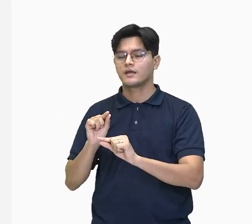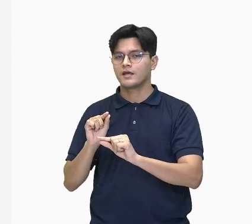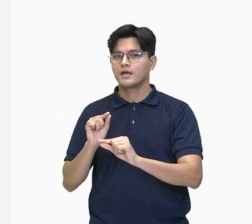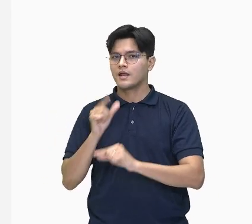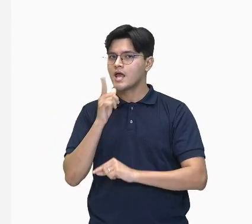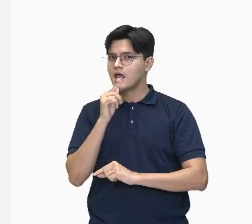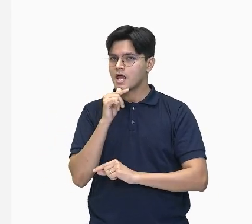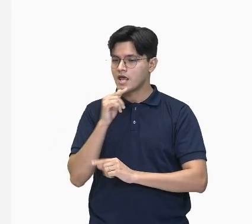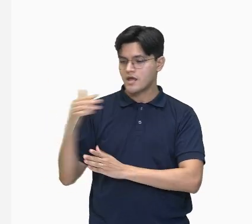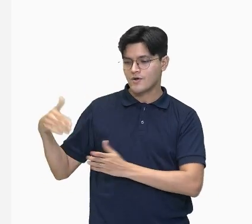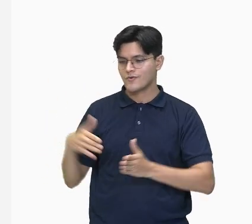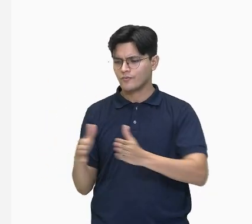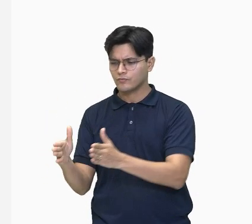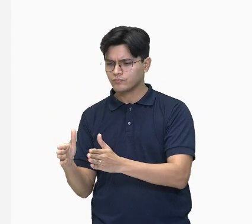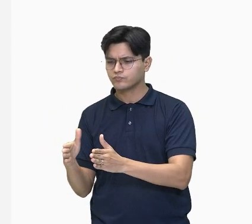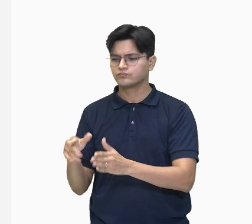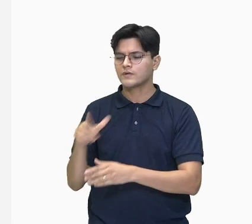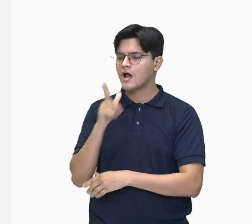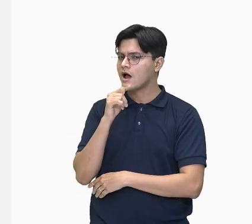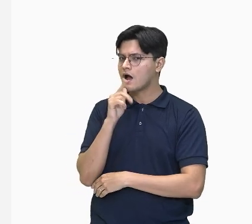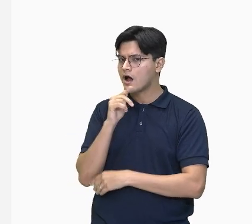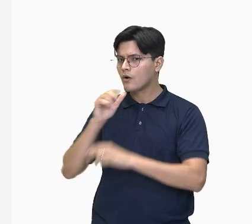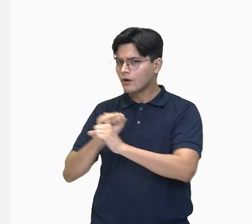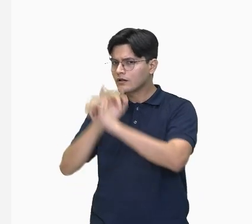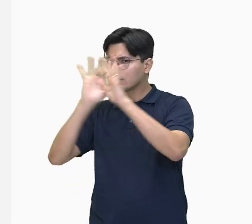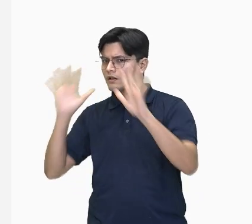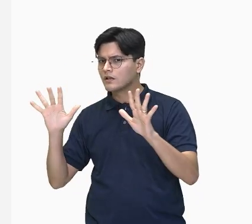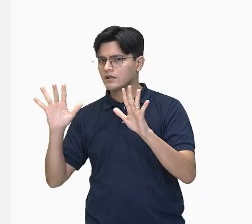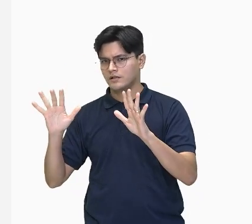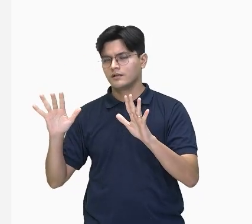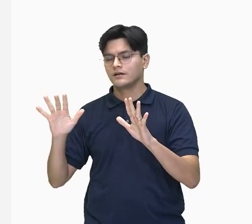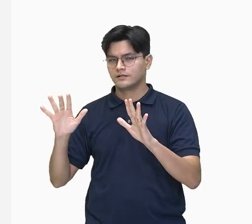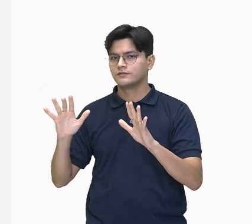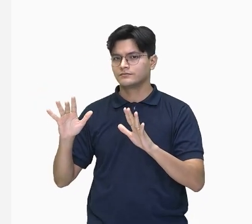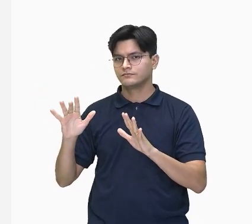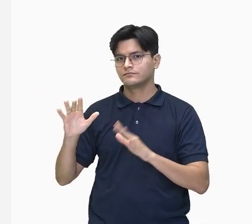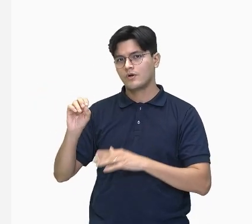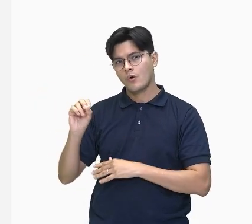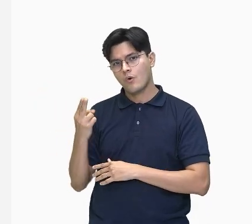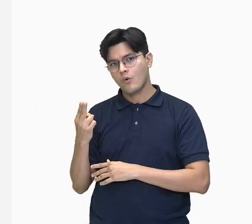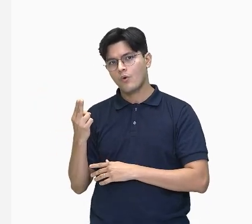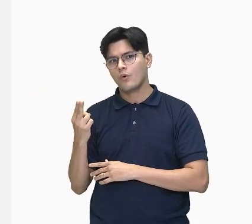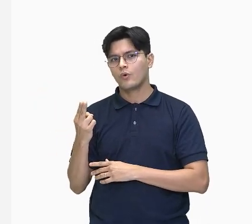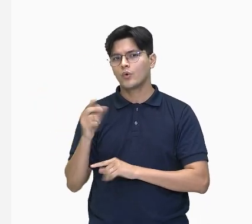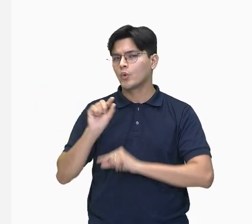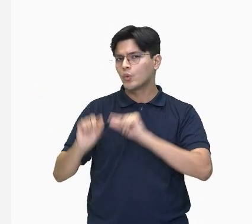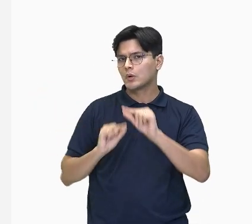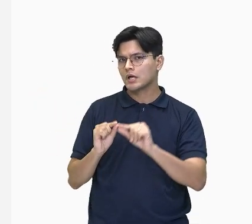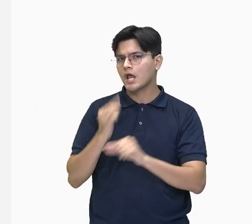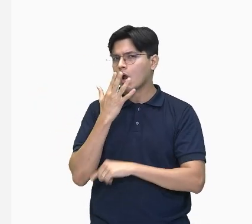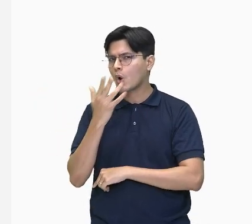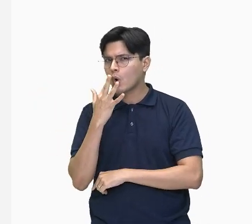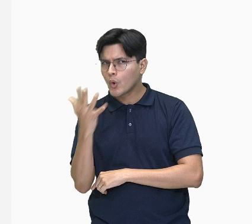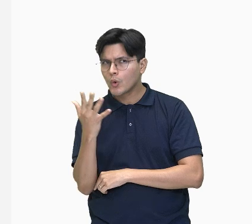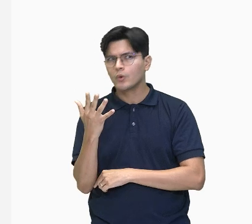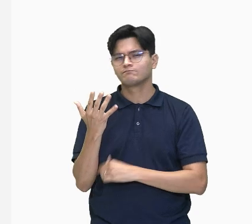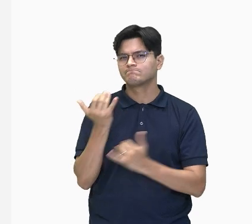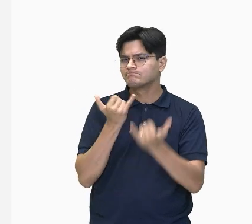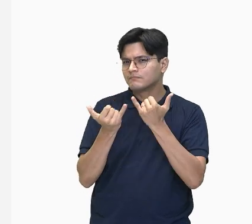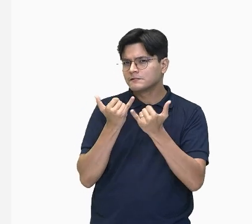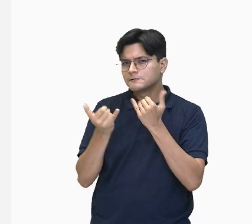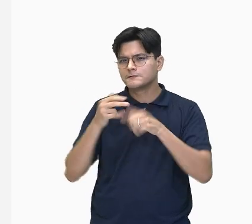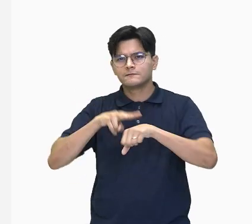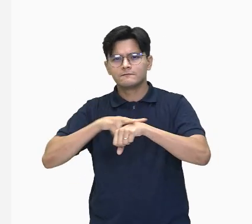coloração na Amazônia. Os rios de águas claras ou cor esverdeada e também que tem um